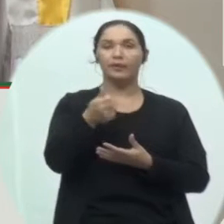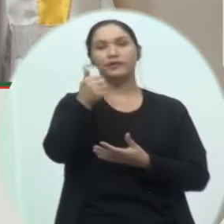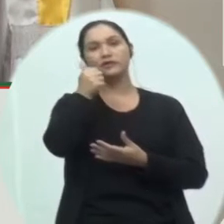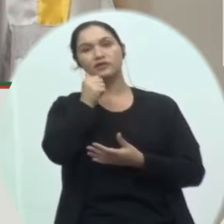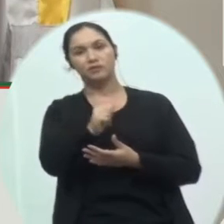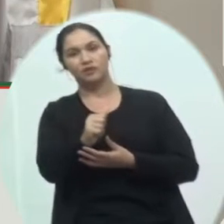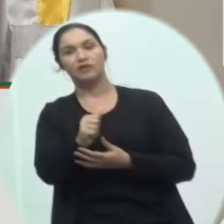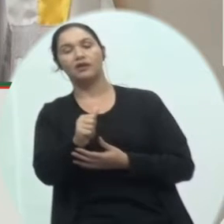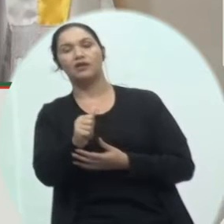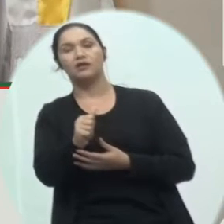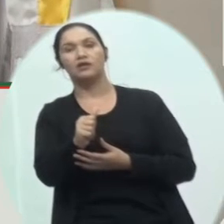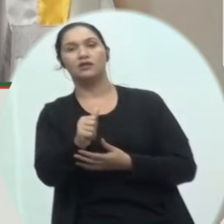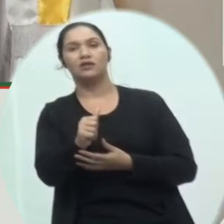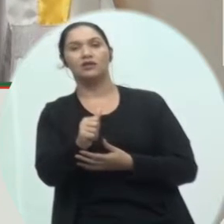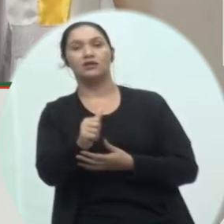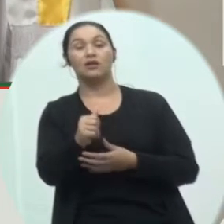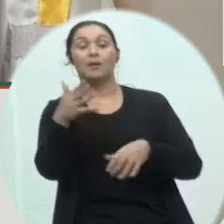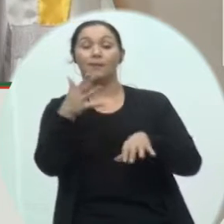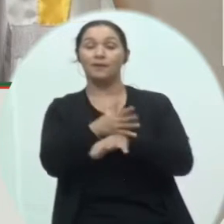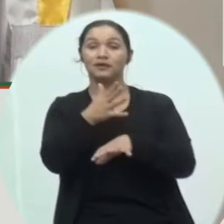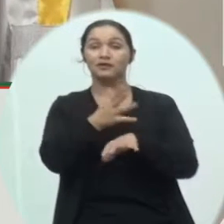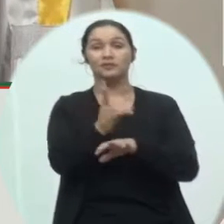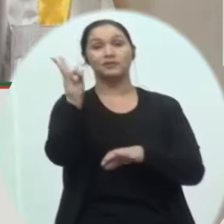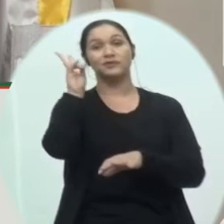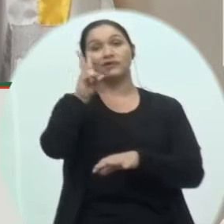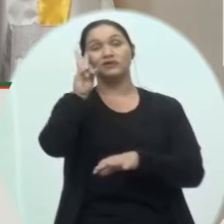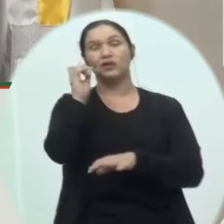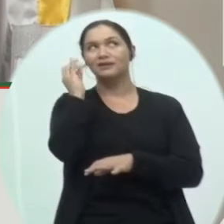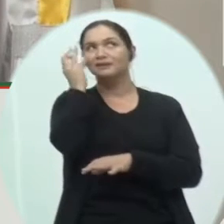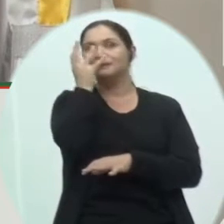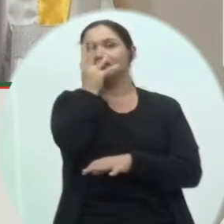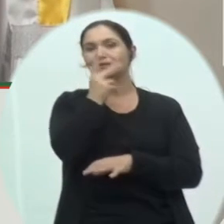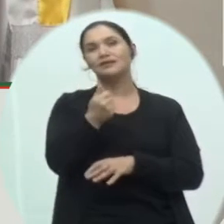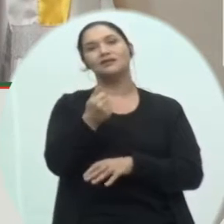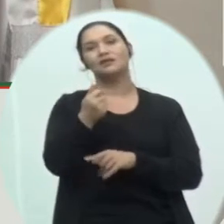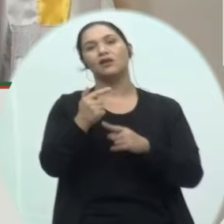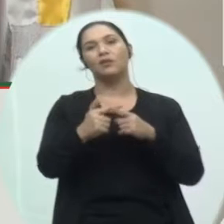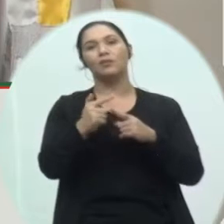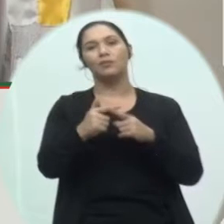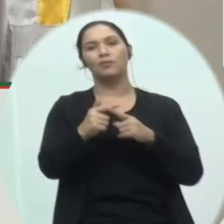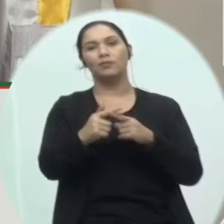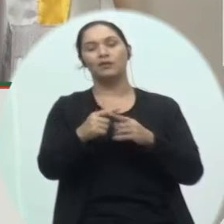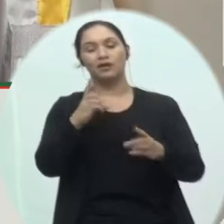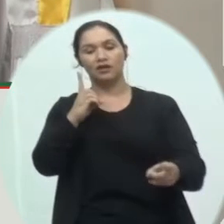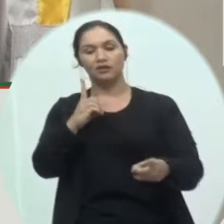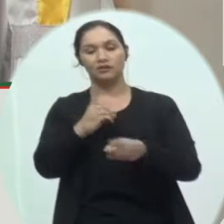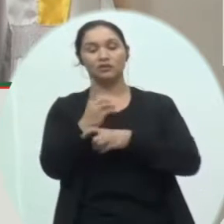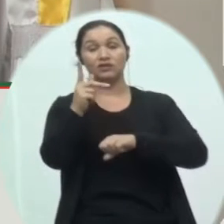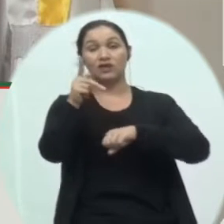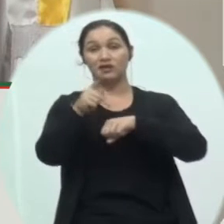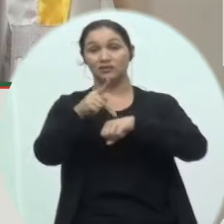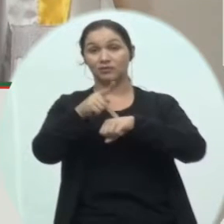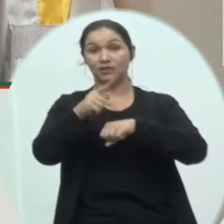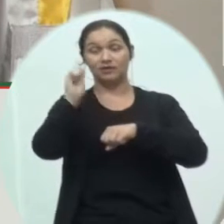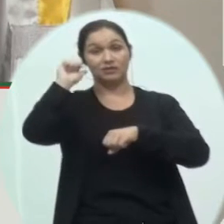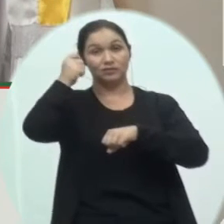desta maravilhosa história, senhor presidente, com a descoberta das pedras pretas e sua exploração. Foi aí